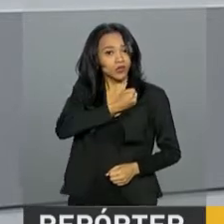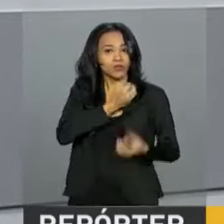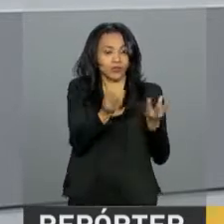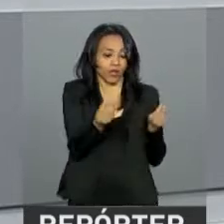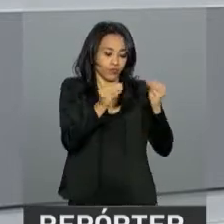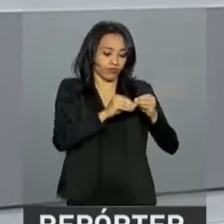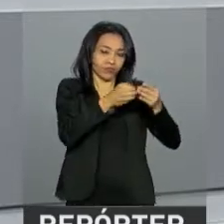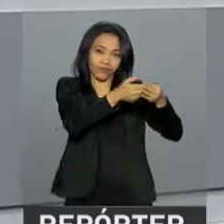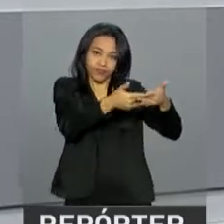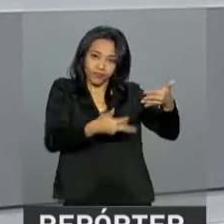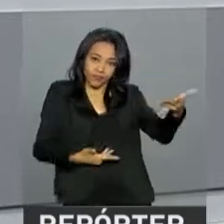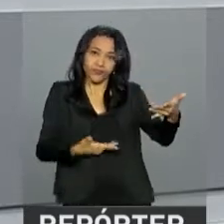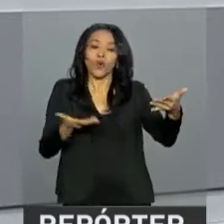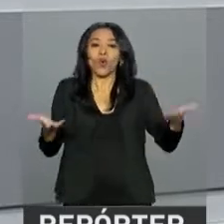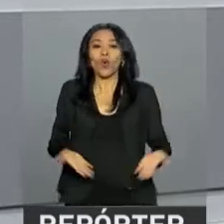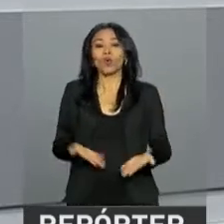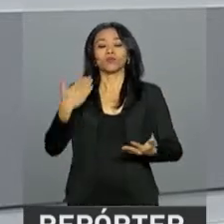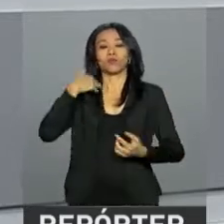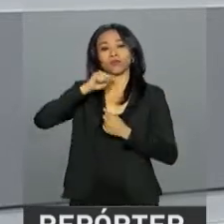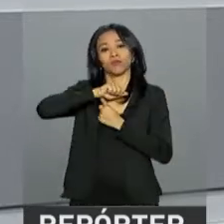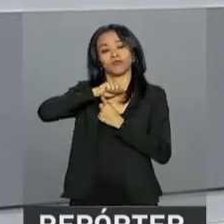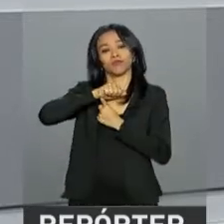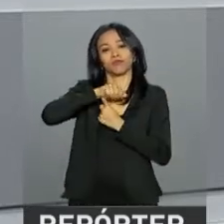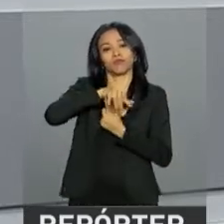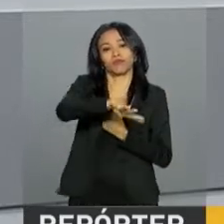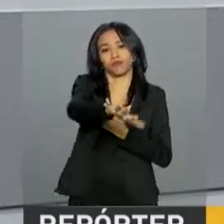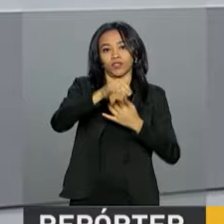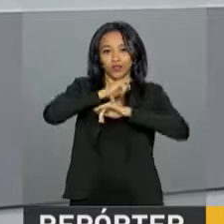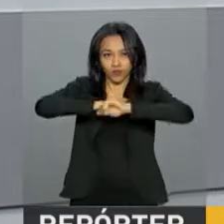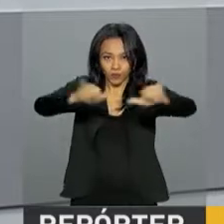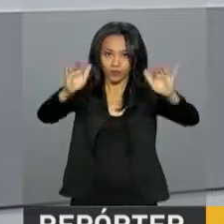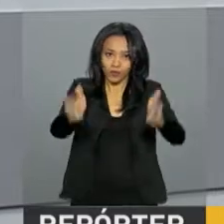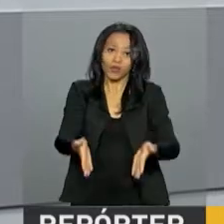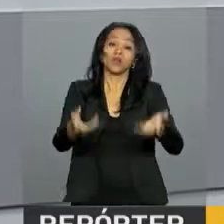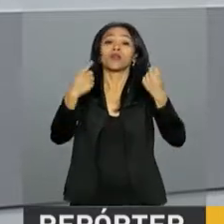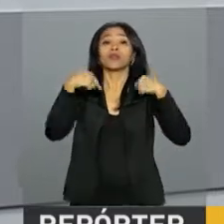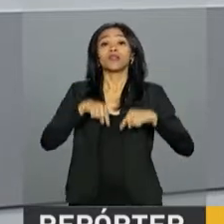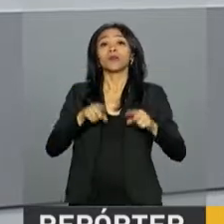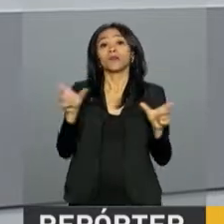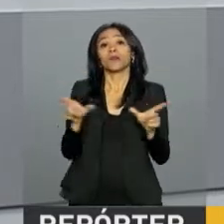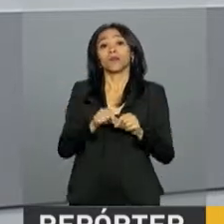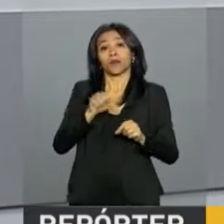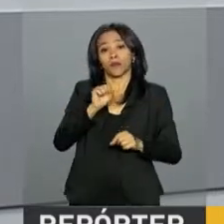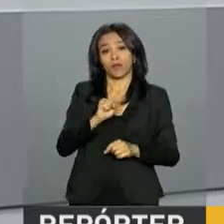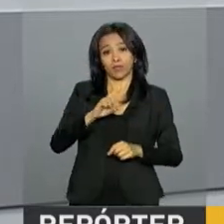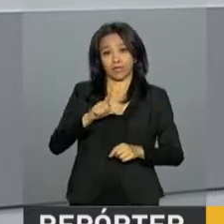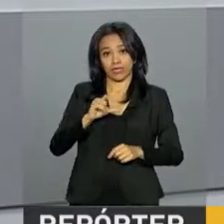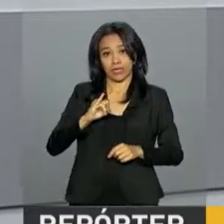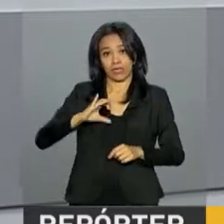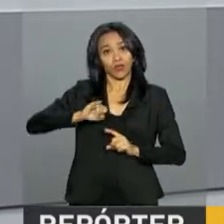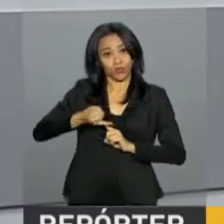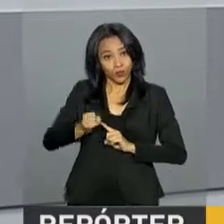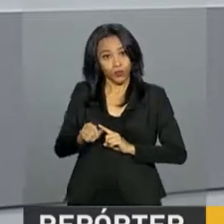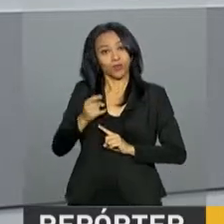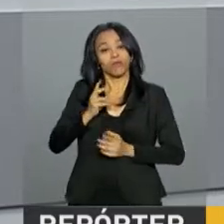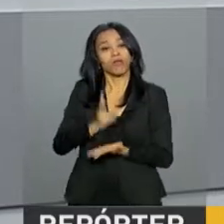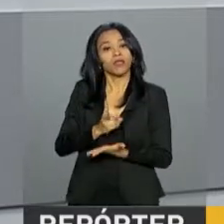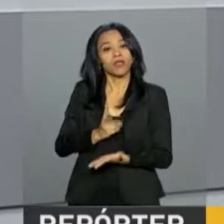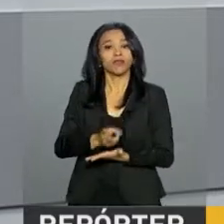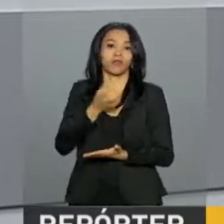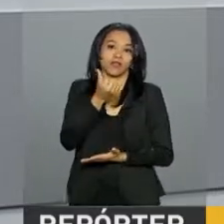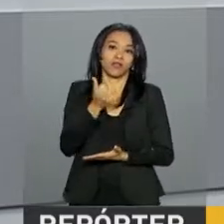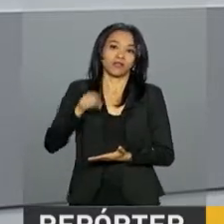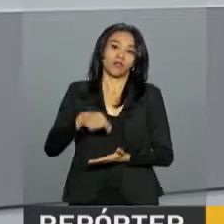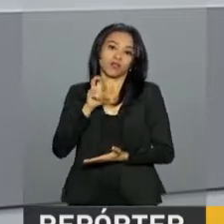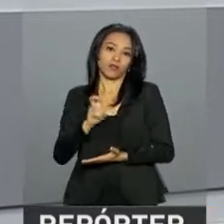focus divulgados hoje pelo banco central a projeção da taxa básica de juros a selic foi mantida em 6 e meio por cento o